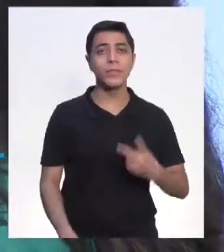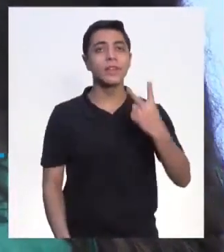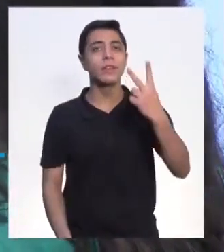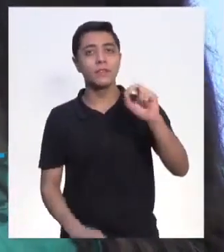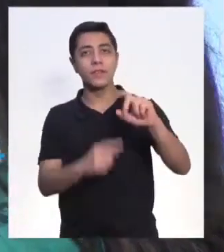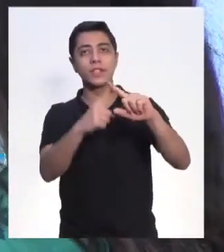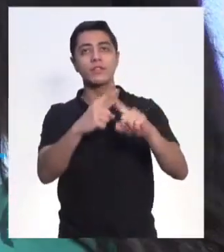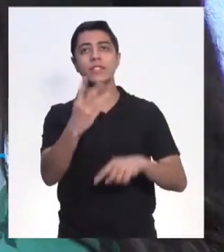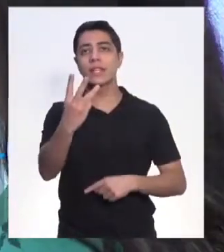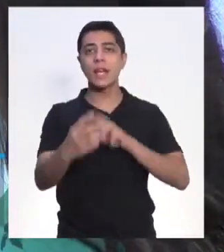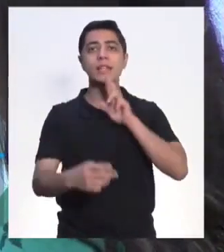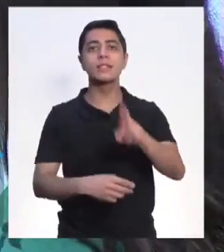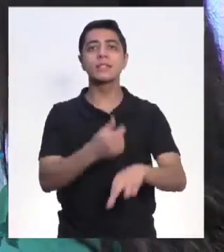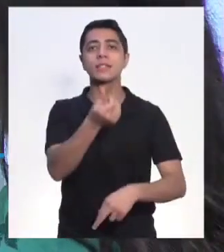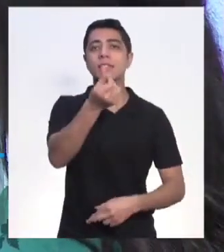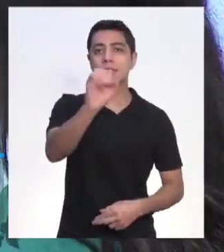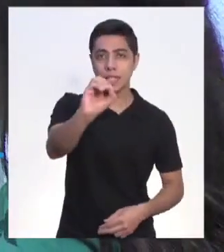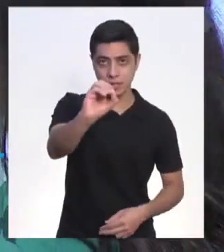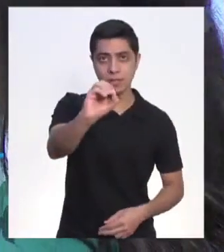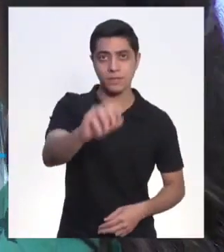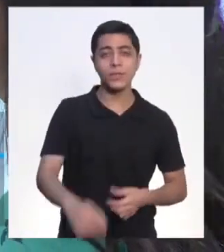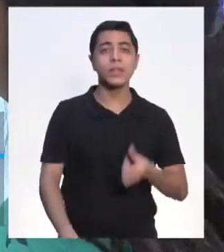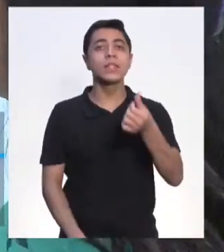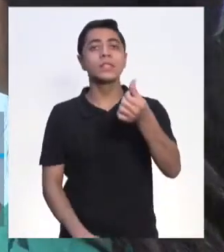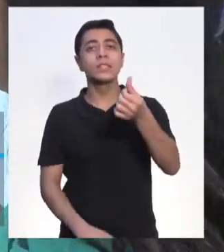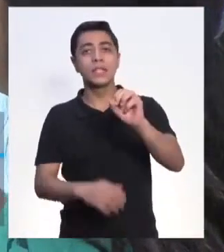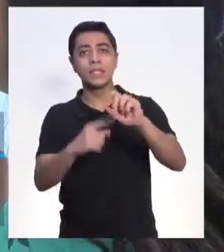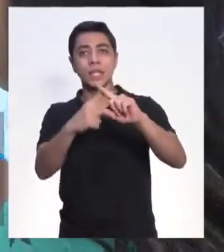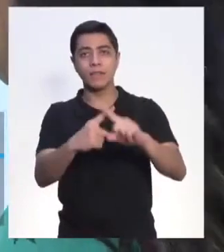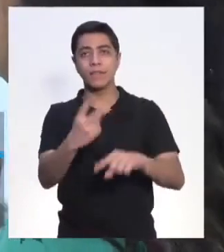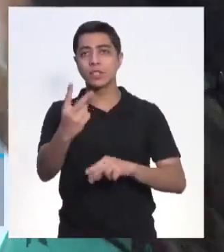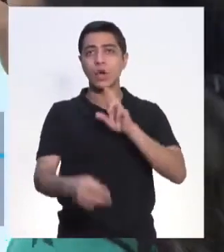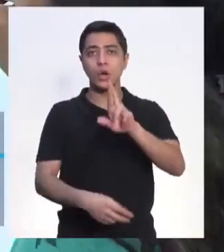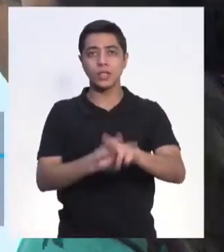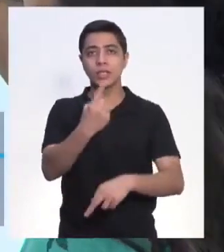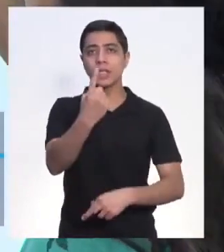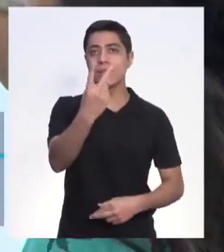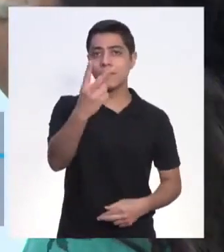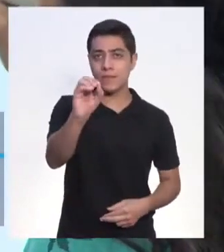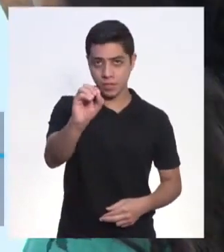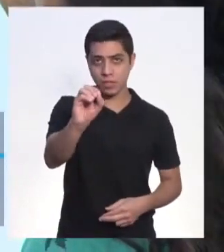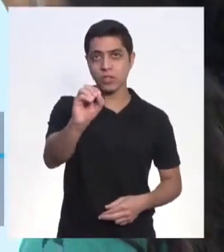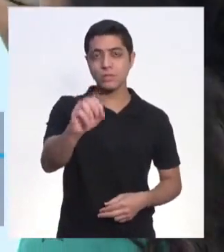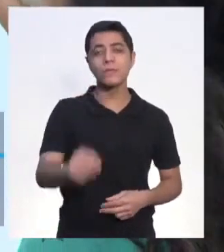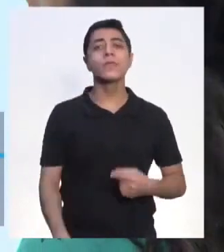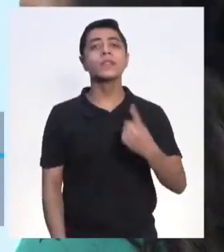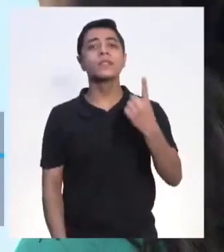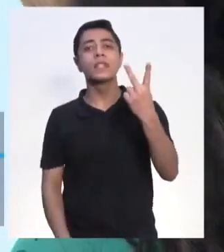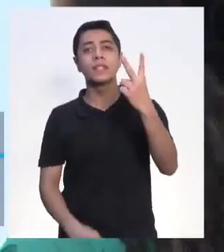60. 60 vezes 2, 120. 120 vezes 1,